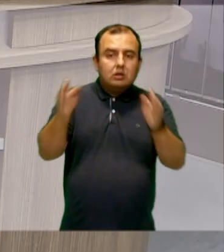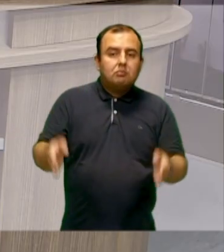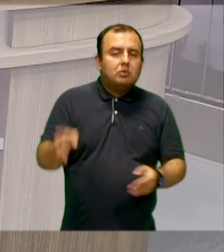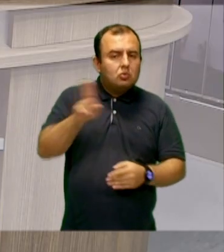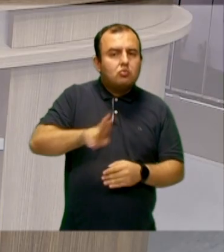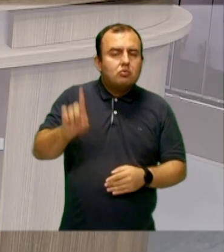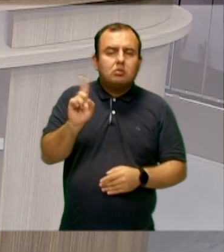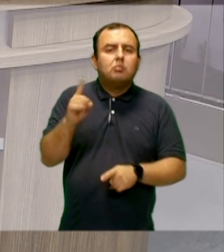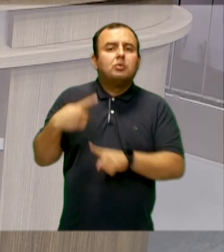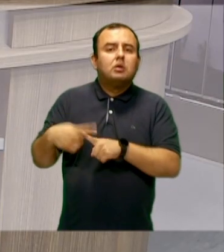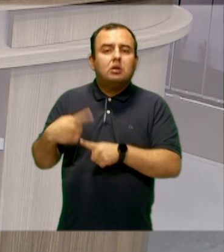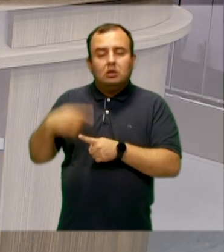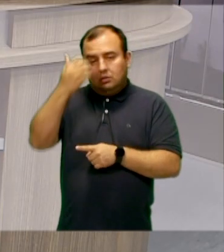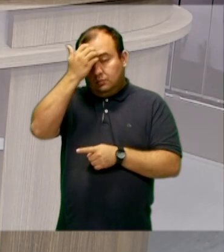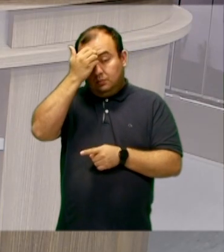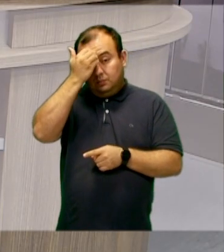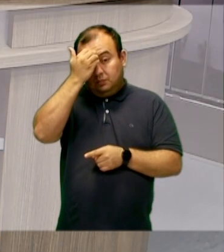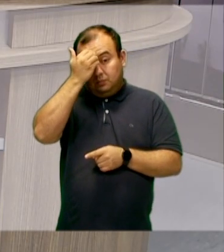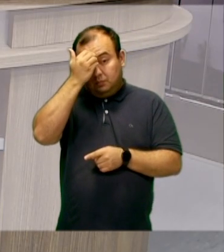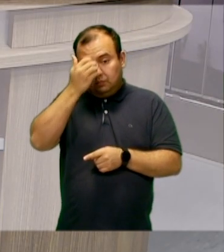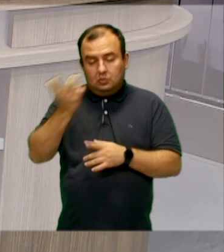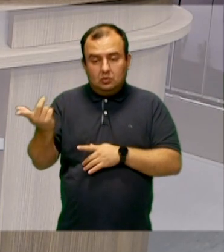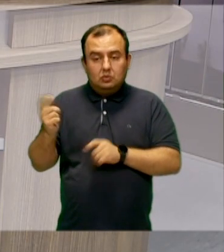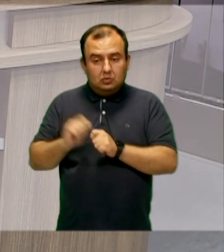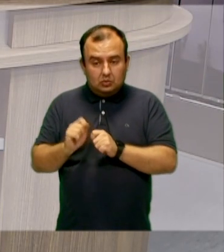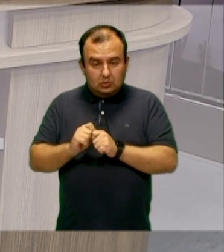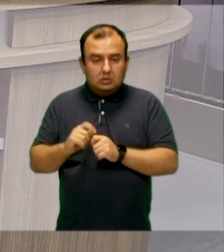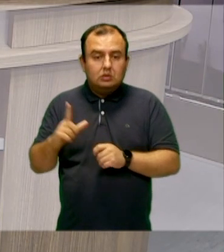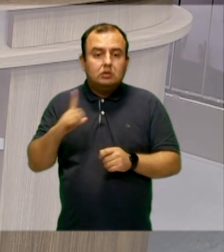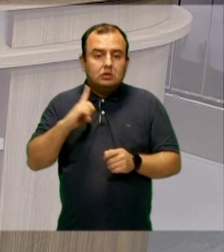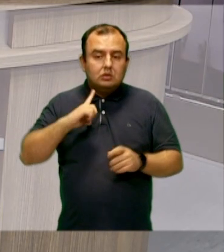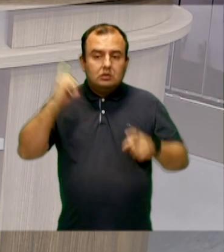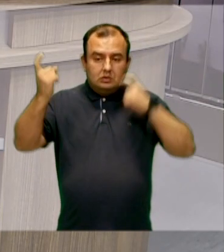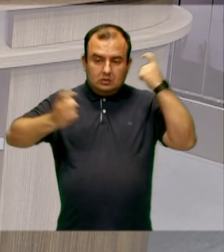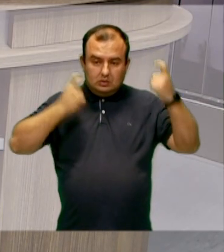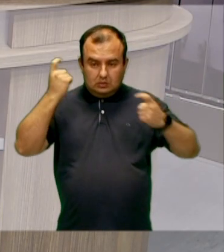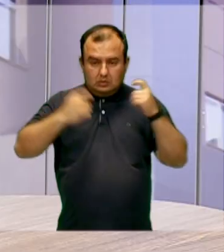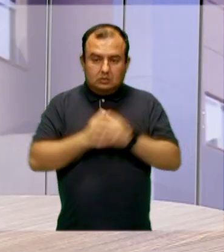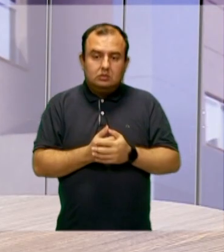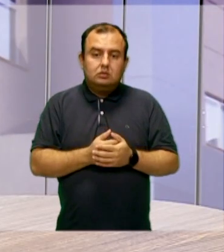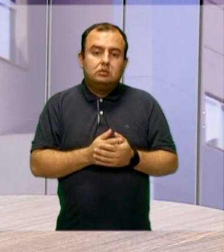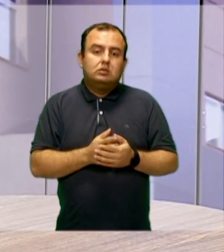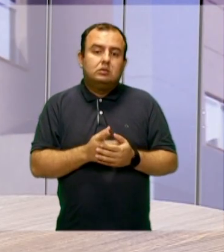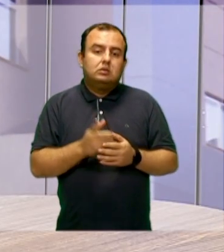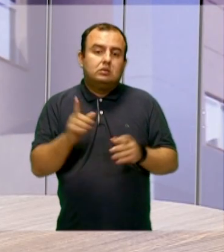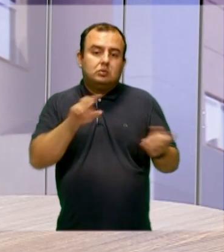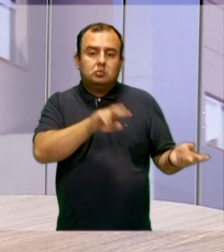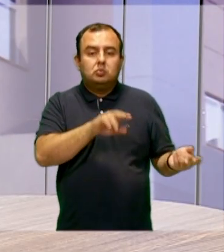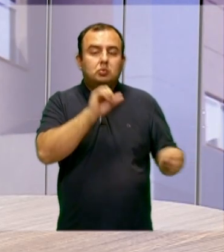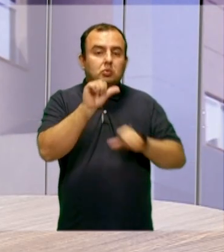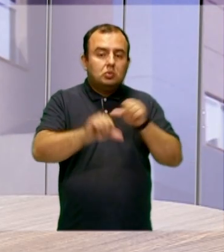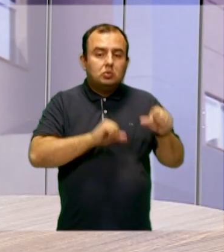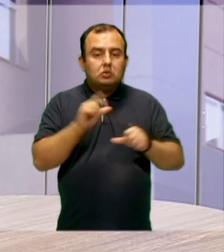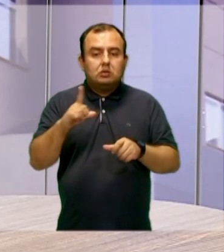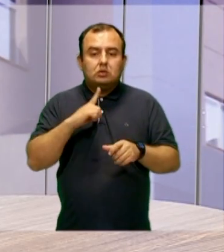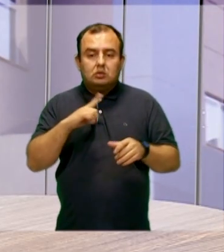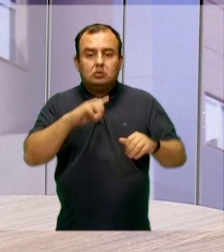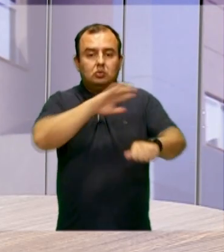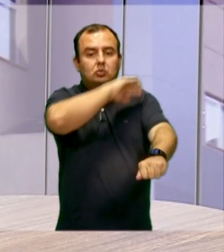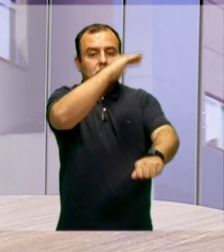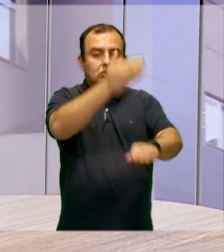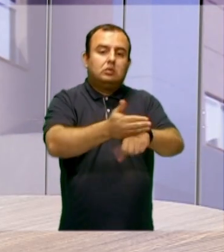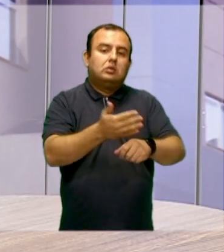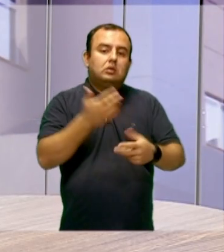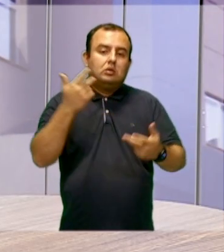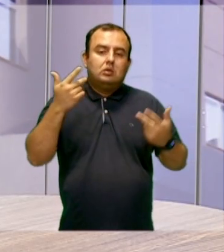está servindo? Foi isso que vocês fizeram? Tiveram essa preocupação? A gente já ouviu na transição, né, que existia um galpão